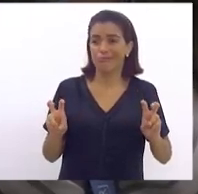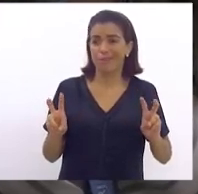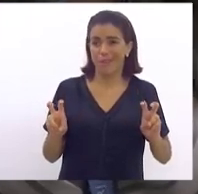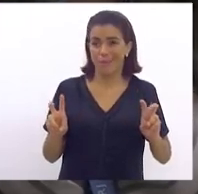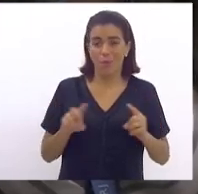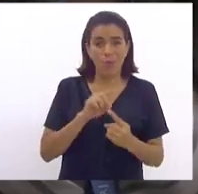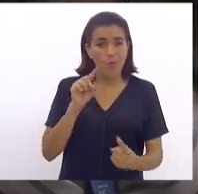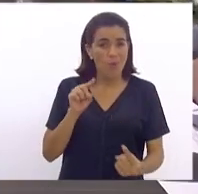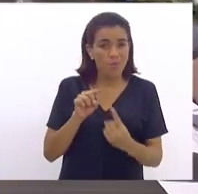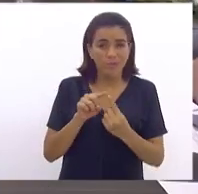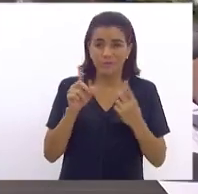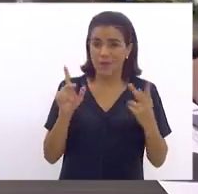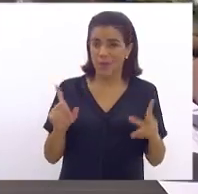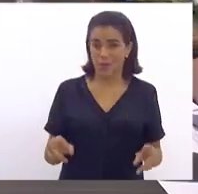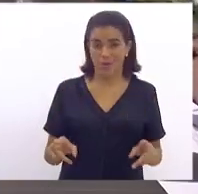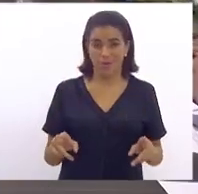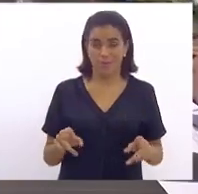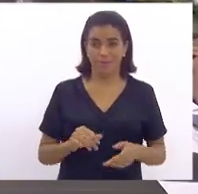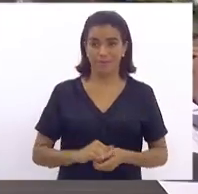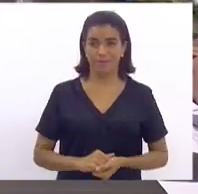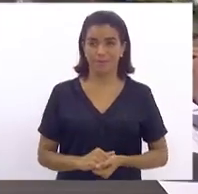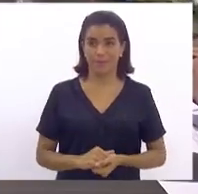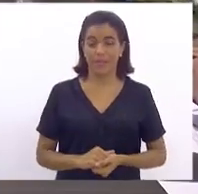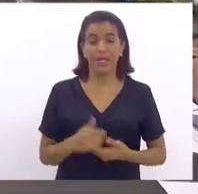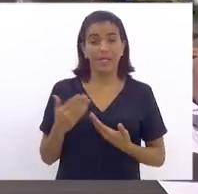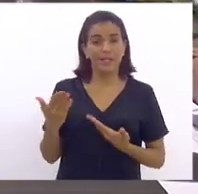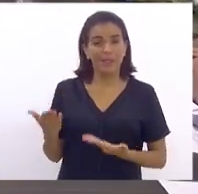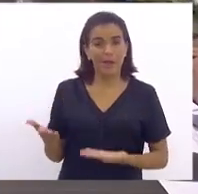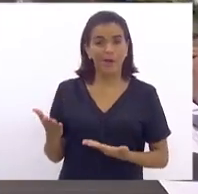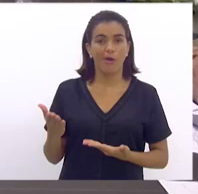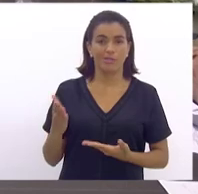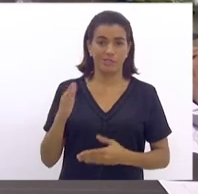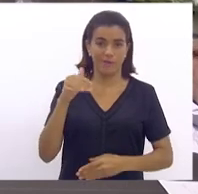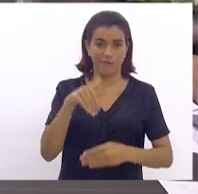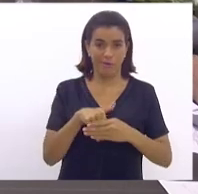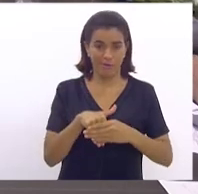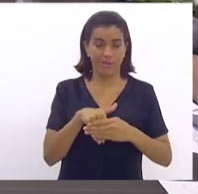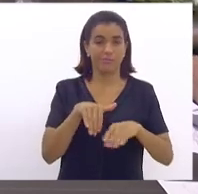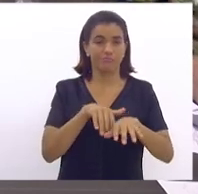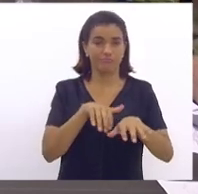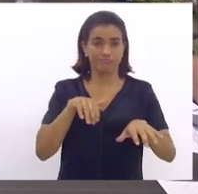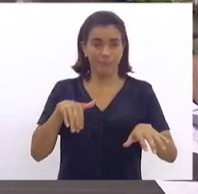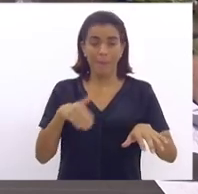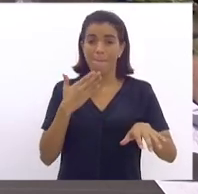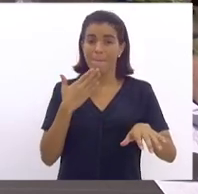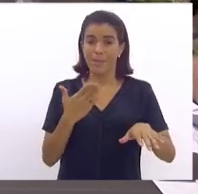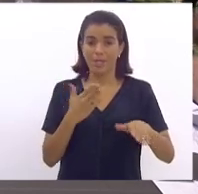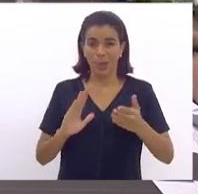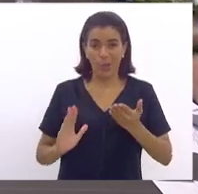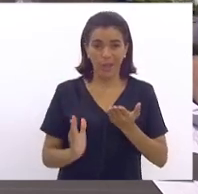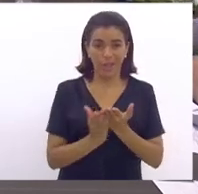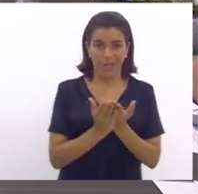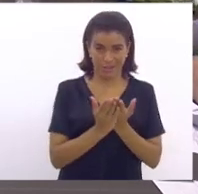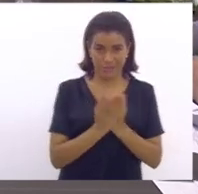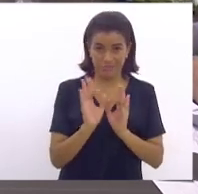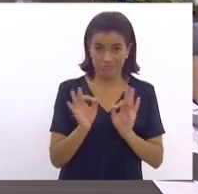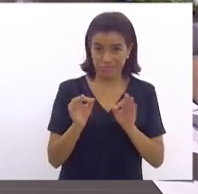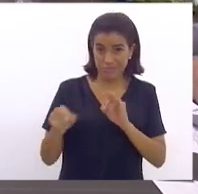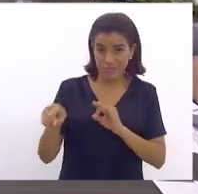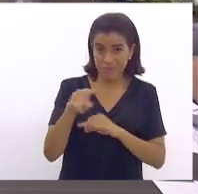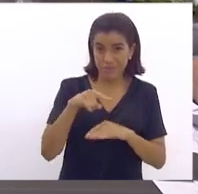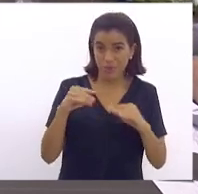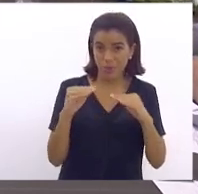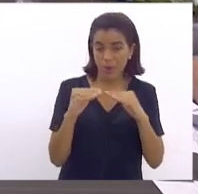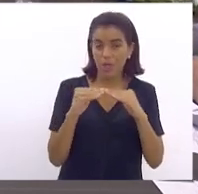intenção é a mesma. Então, Vossa Excelência está abrindo um voto anexação. Divergente do relator, pedindo anexação. Isso. Vocês concordam com a